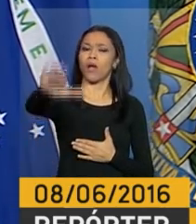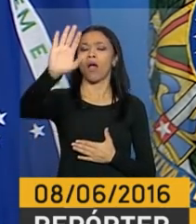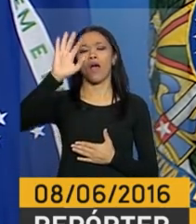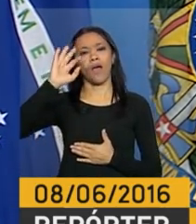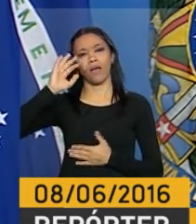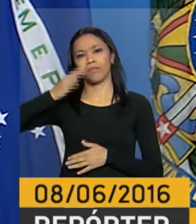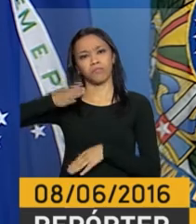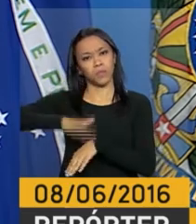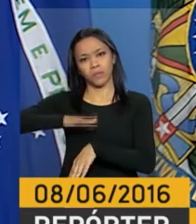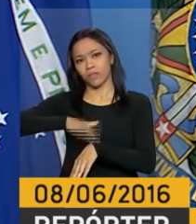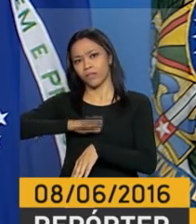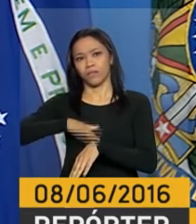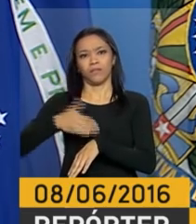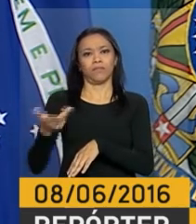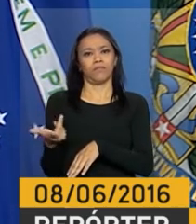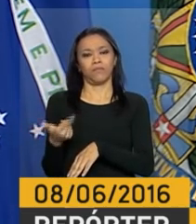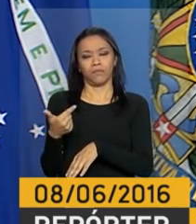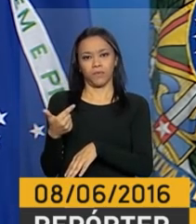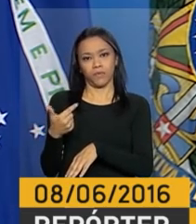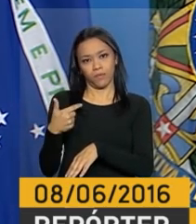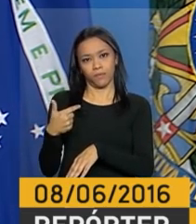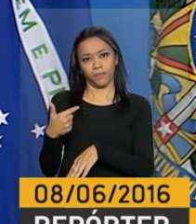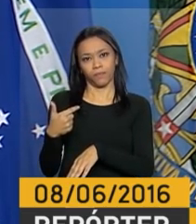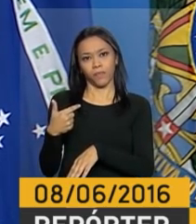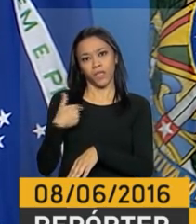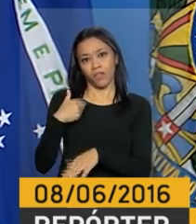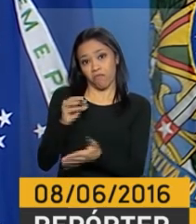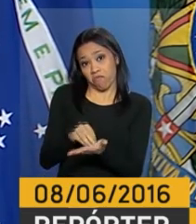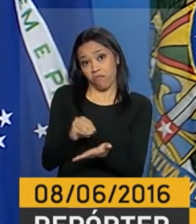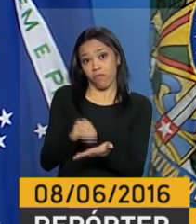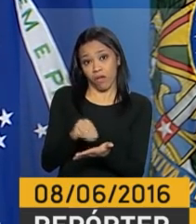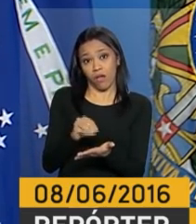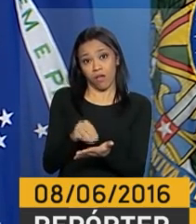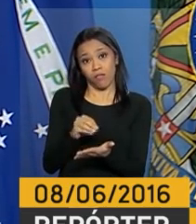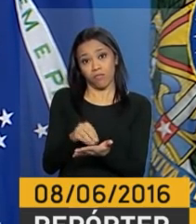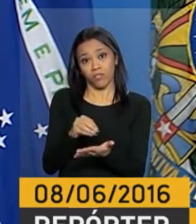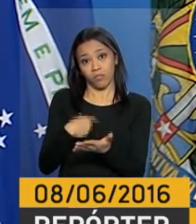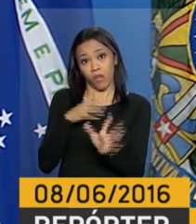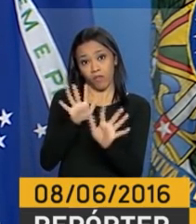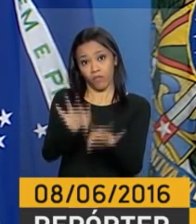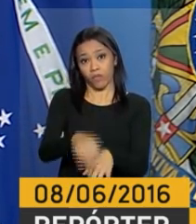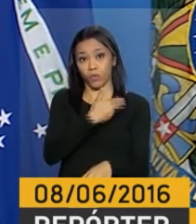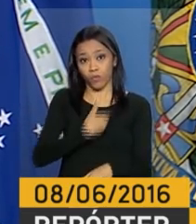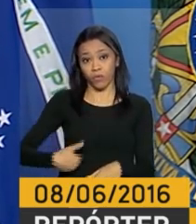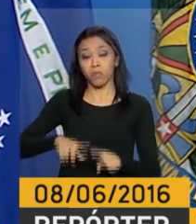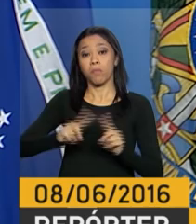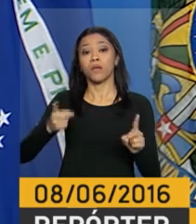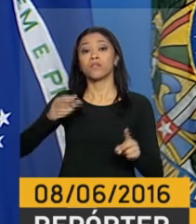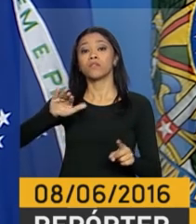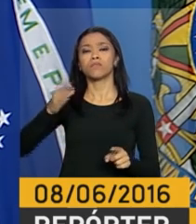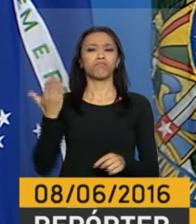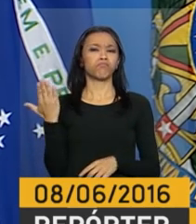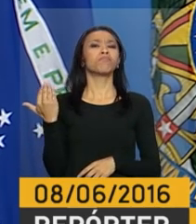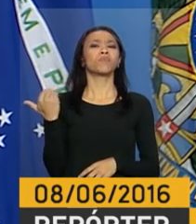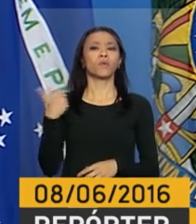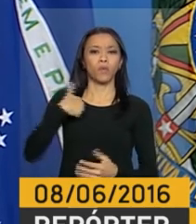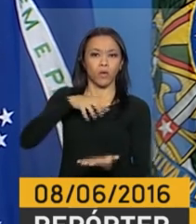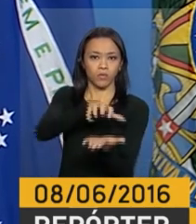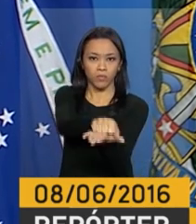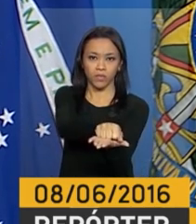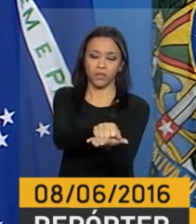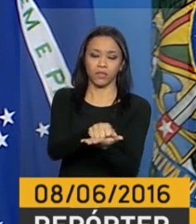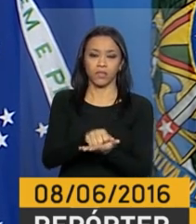do tempo que eventualmente nos falte para concluir o governo mas quando assumi a primeira coisa